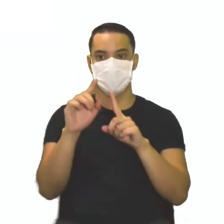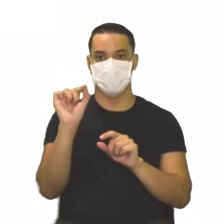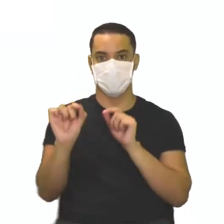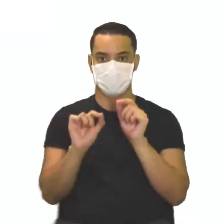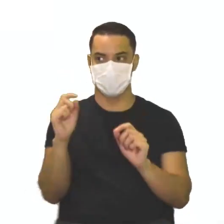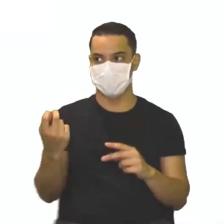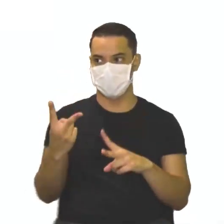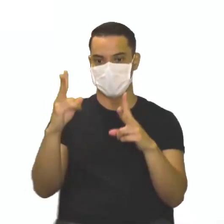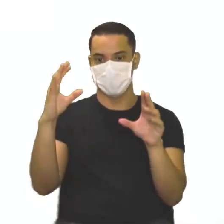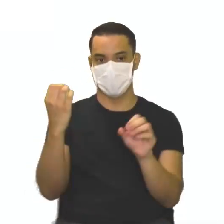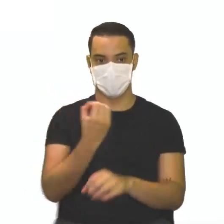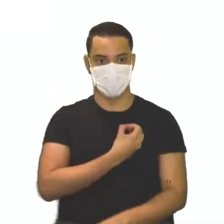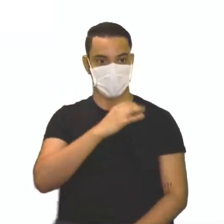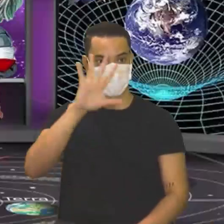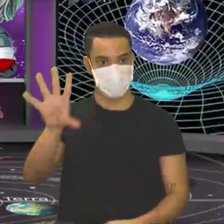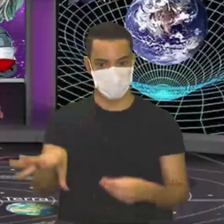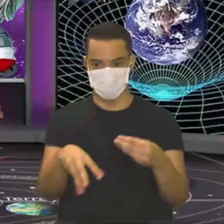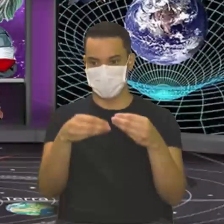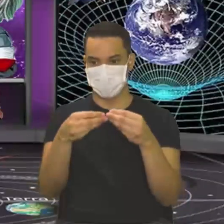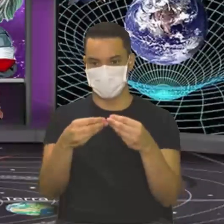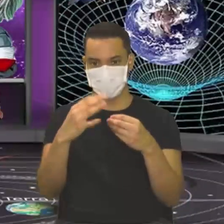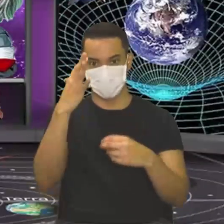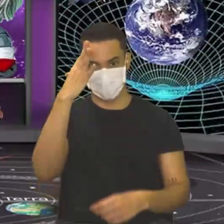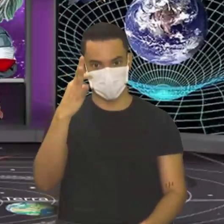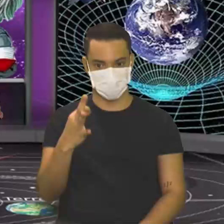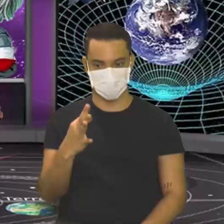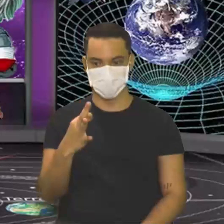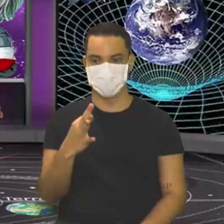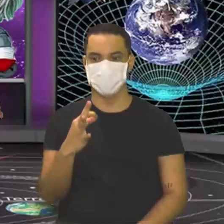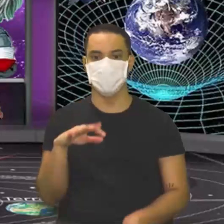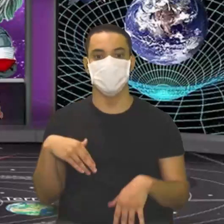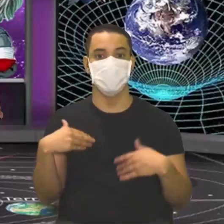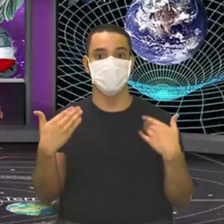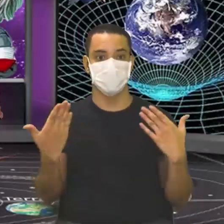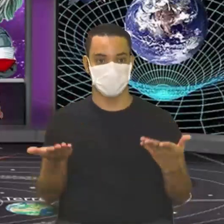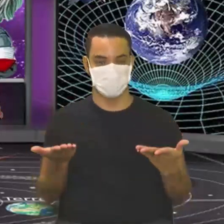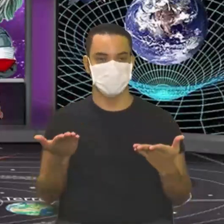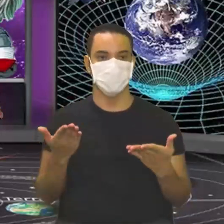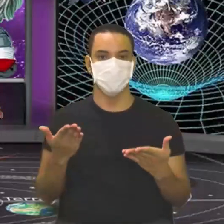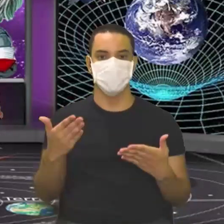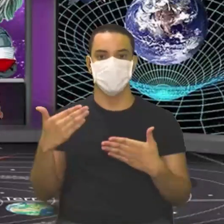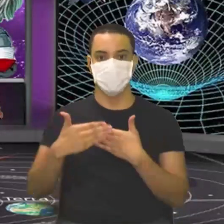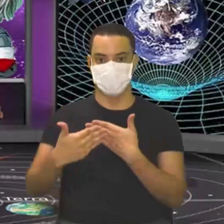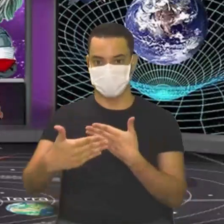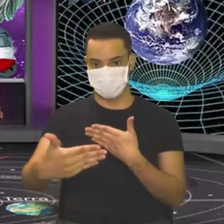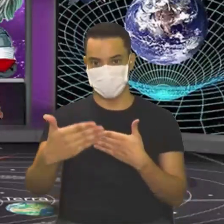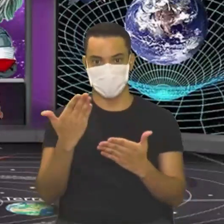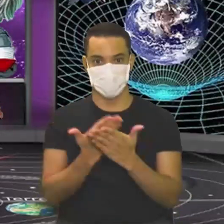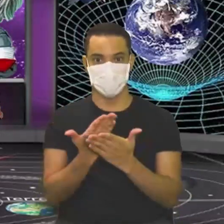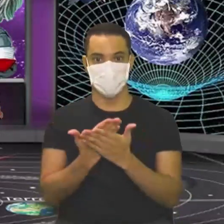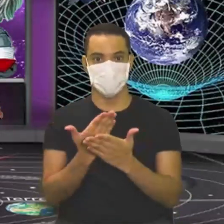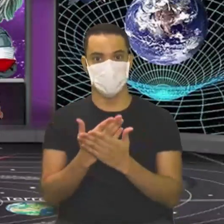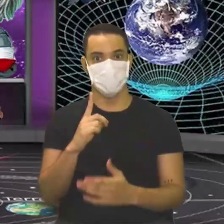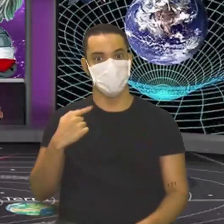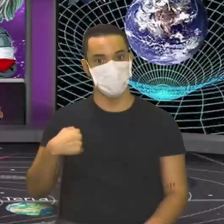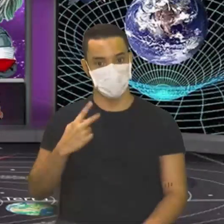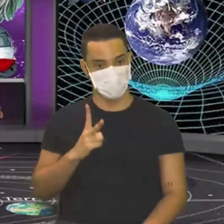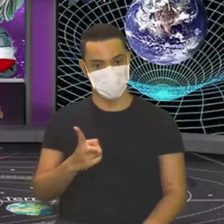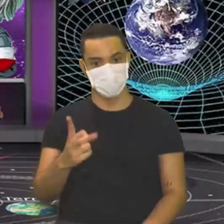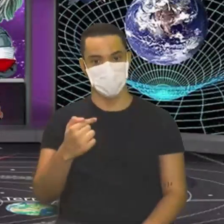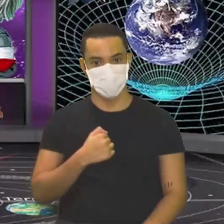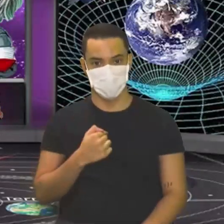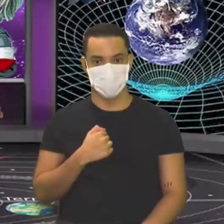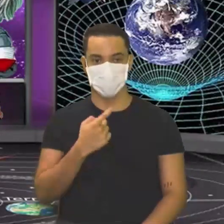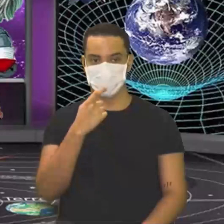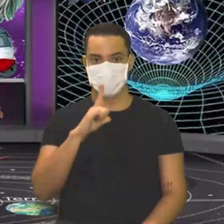carga elementar. Entendido isso, pessoal? Olha só, a partir de agora, fiquem comigo que daqui a